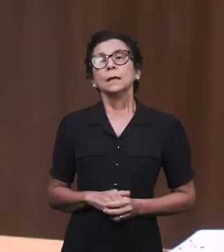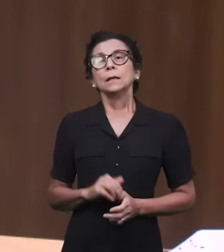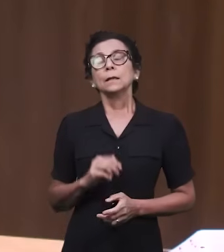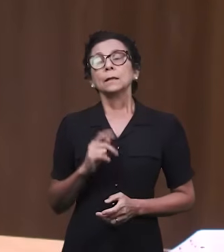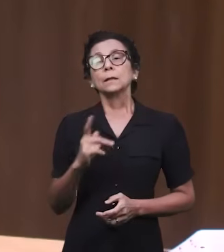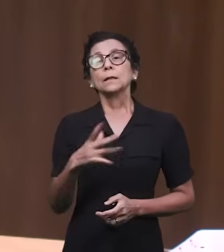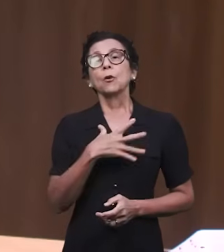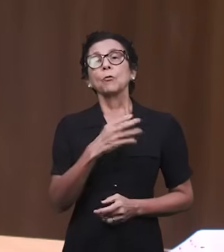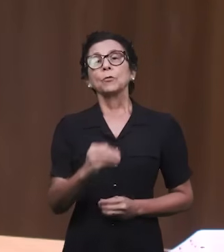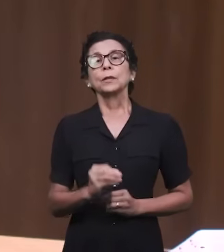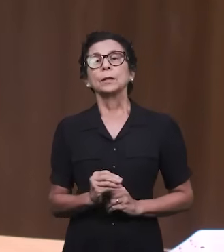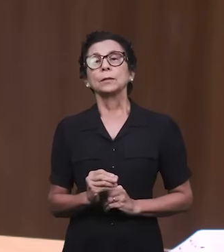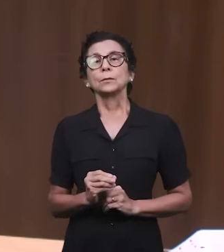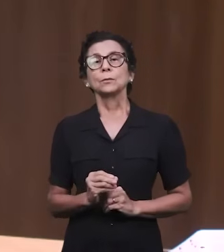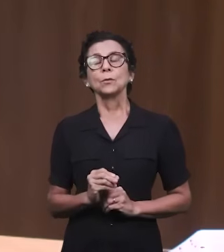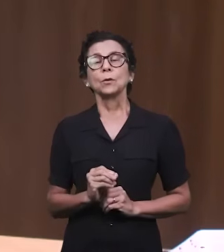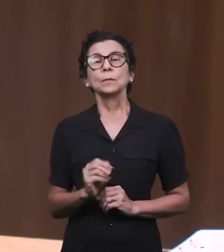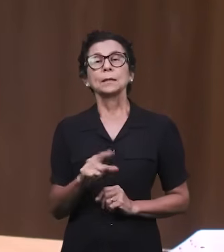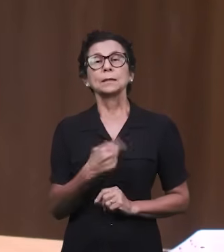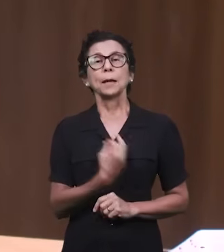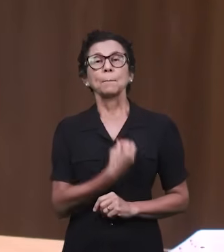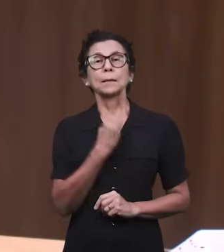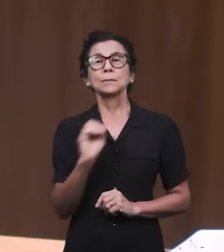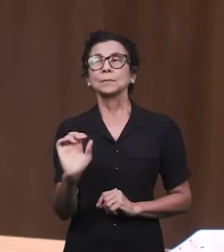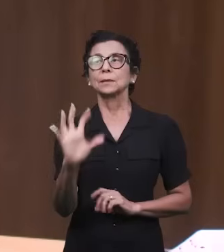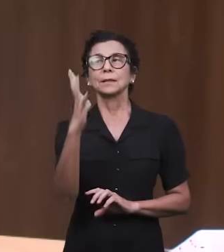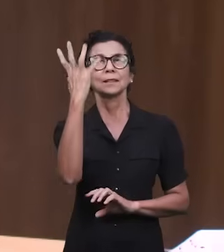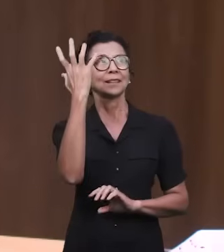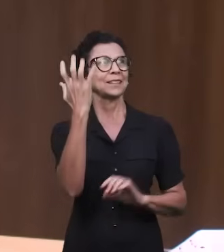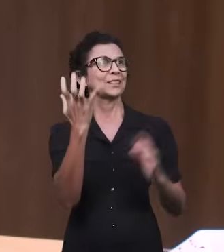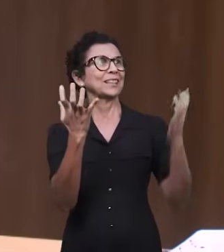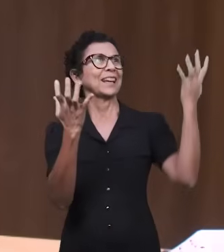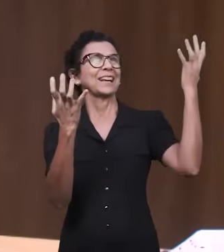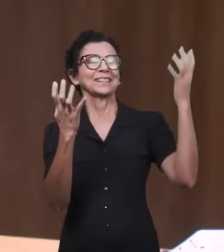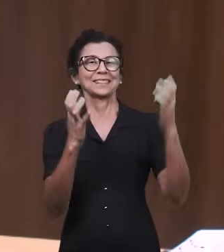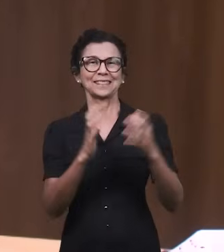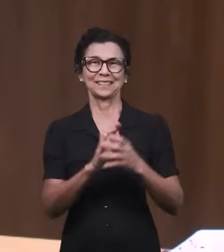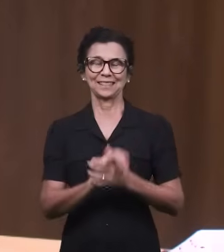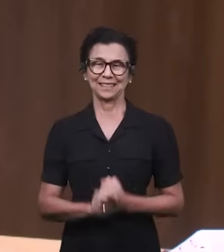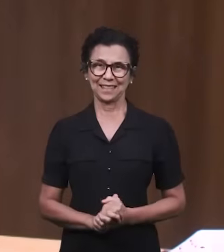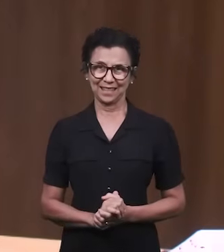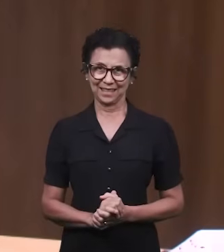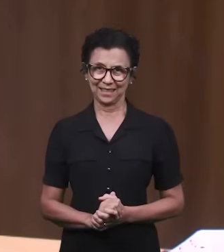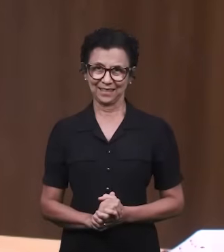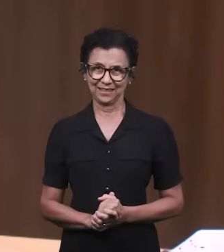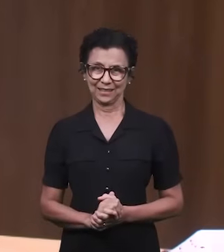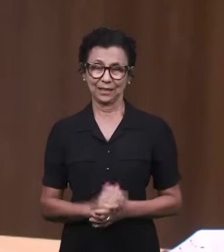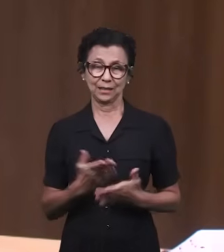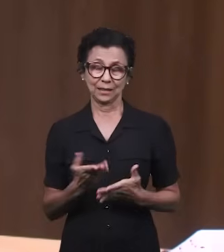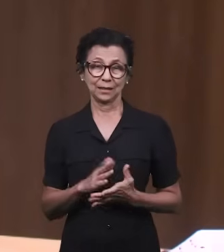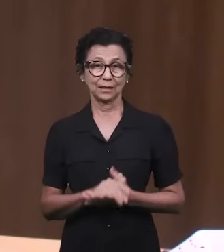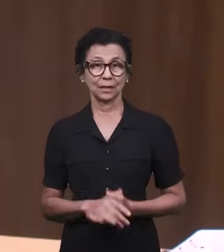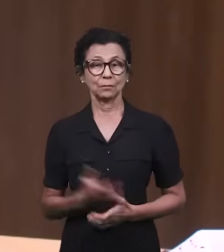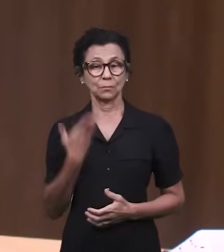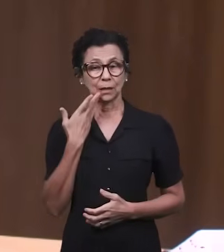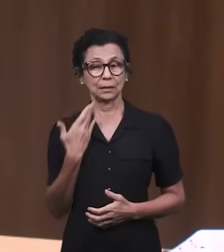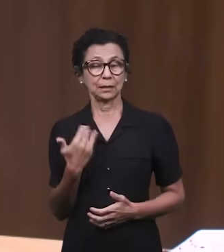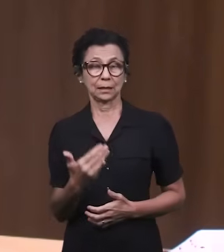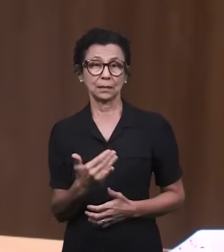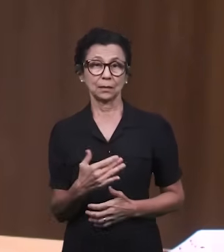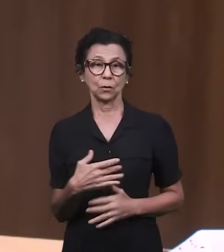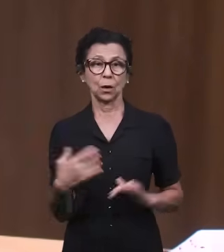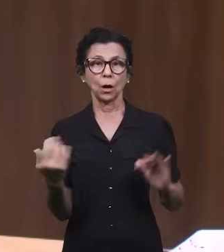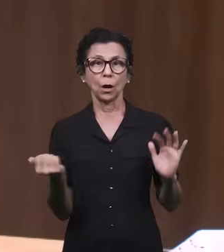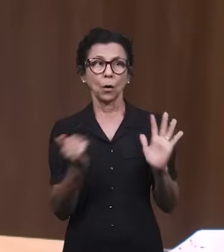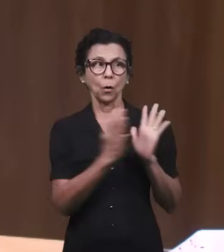que corrobora para o desenvolvimento saudável dele. Então, se formos falar da primeira infância, tá aí um impacto.